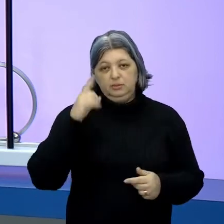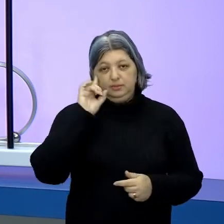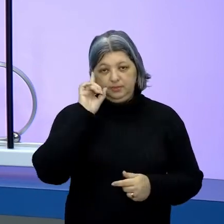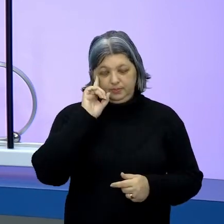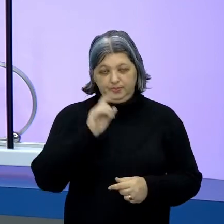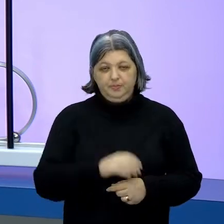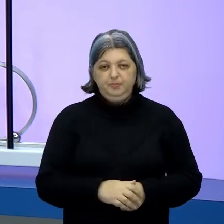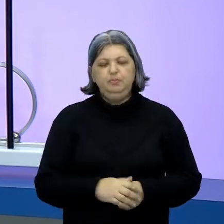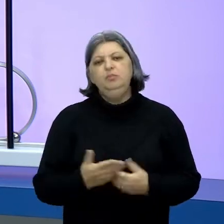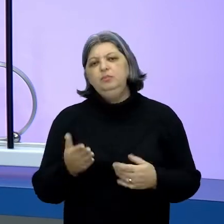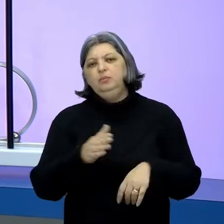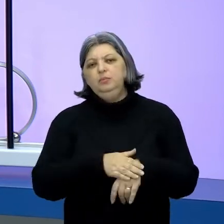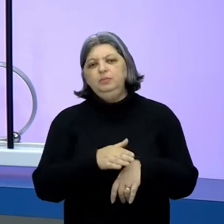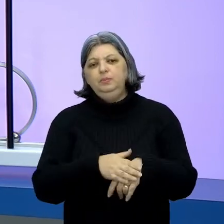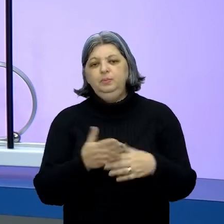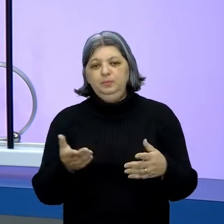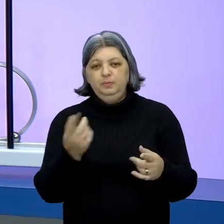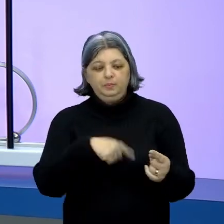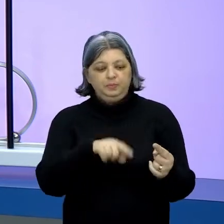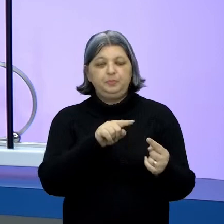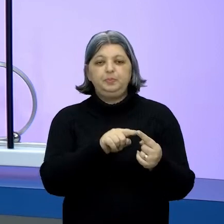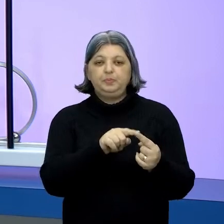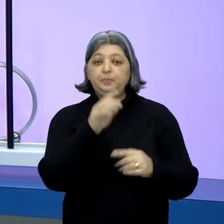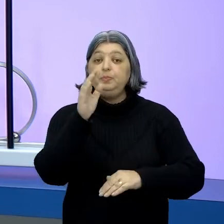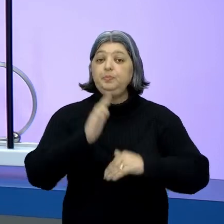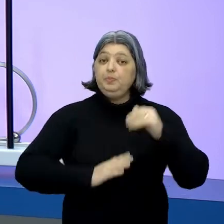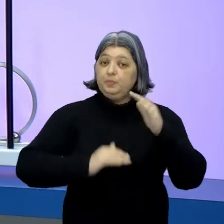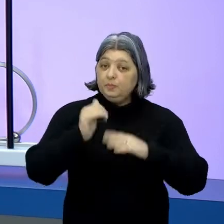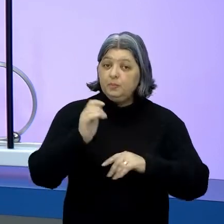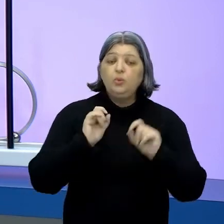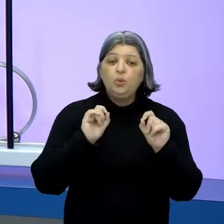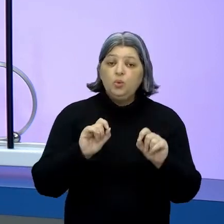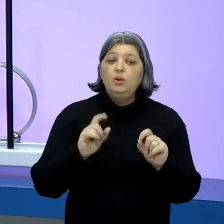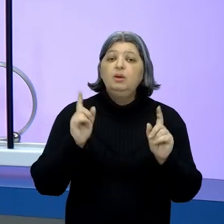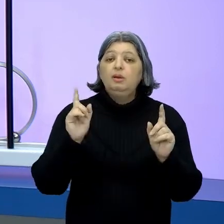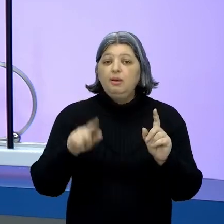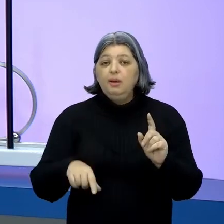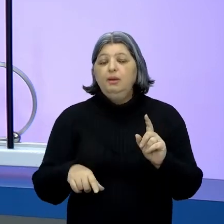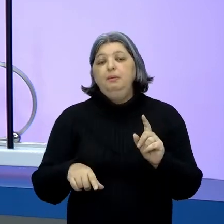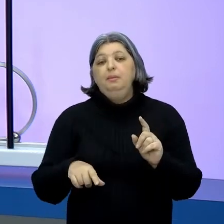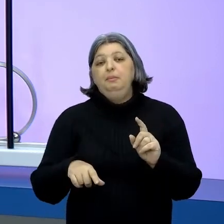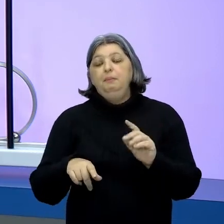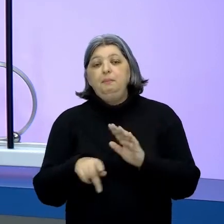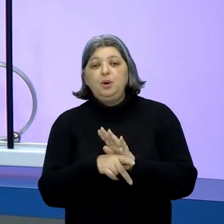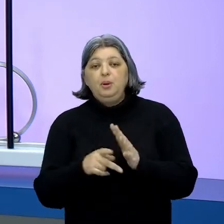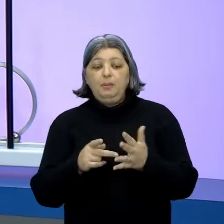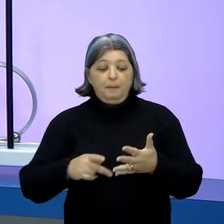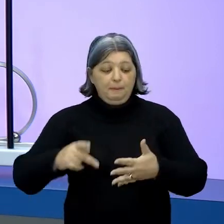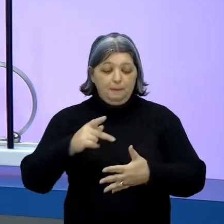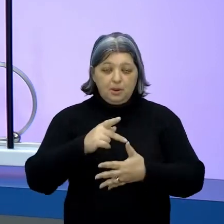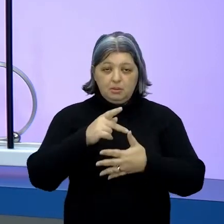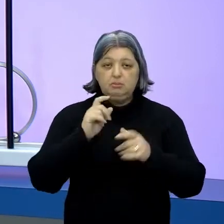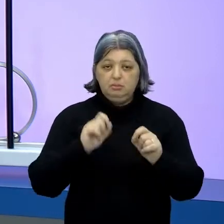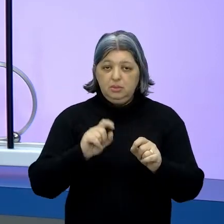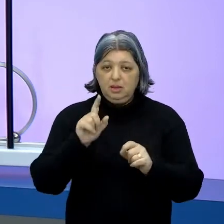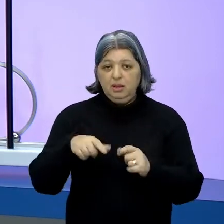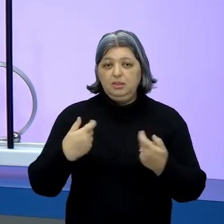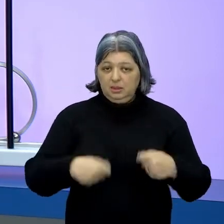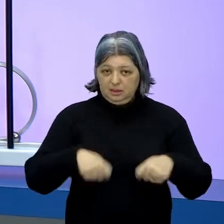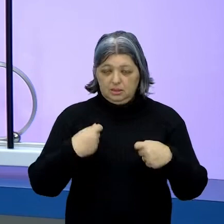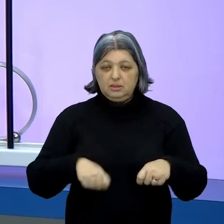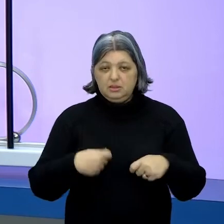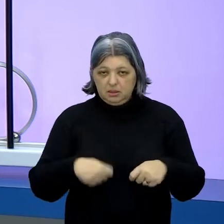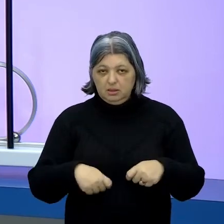que fazer? Colocar os nossos objetivos em prática, o que é primordial nesse momento, eu realmente necessito